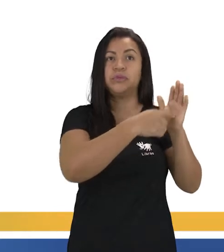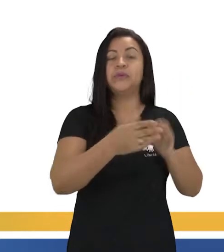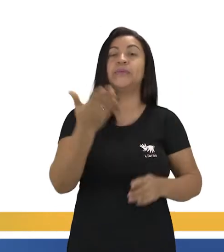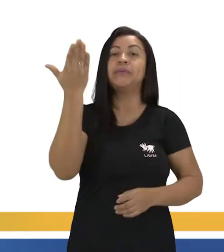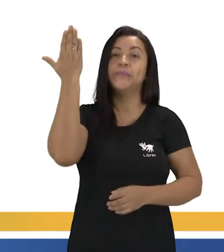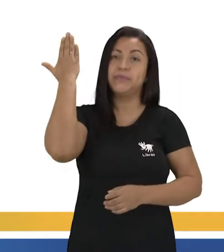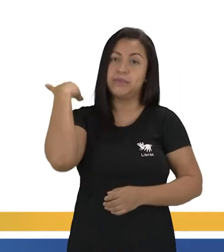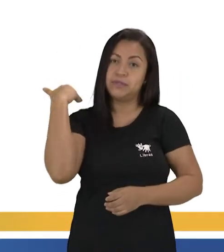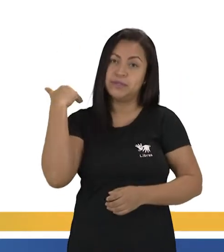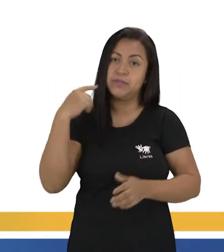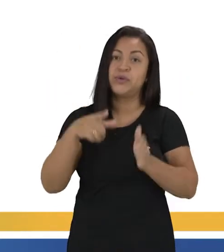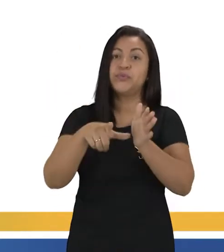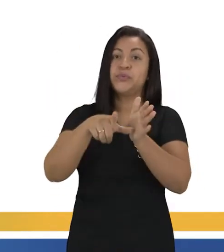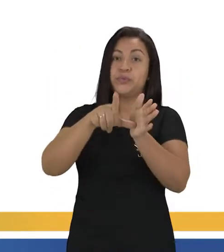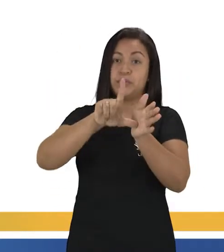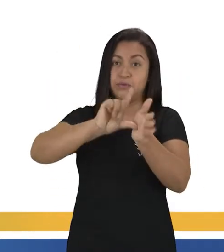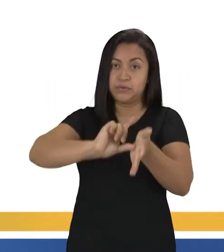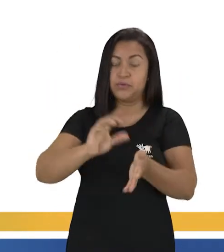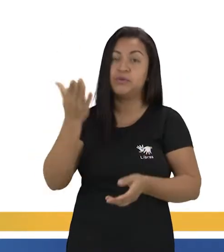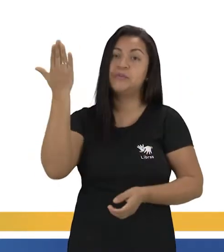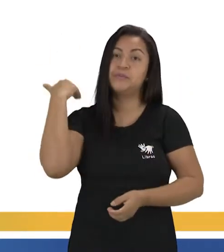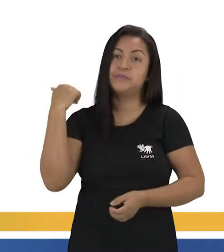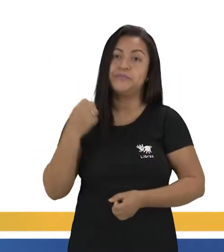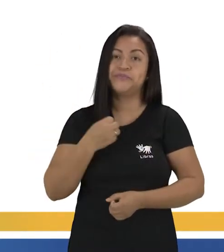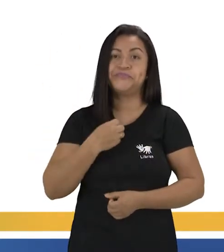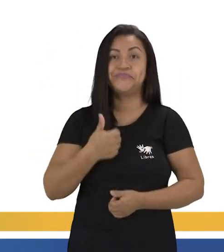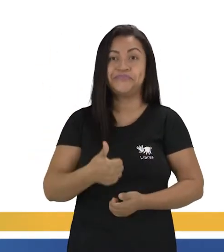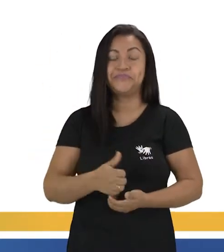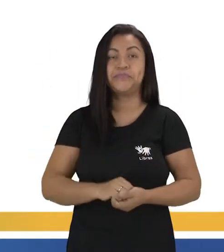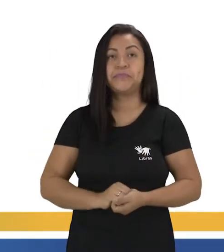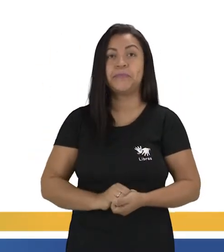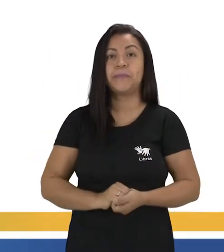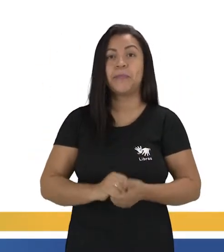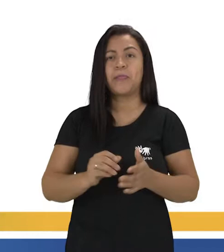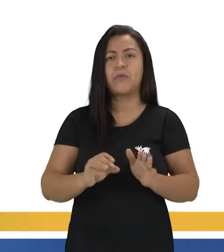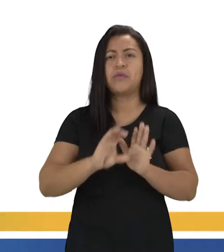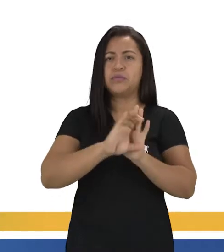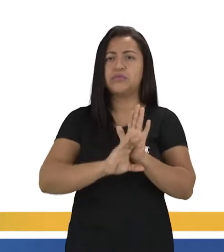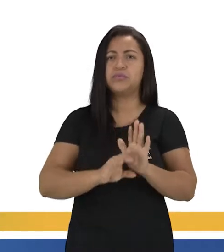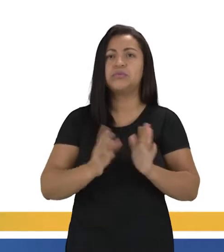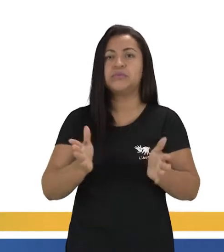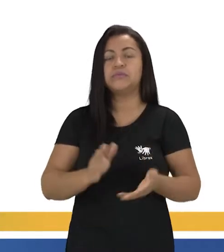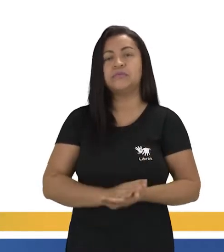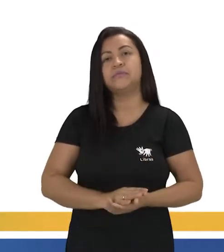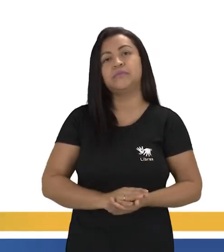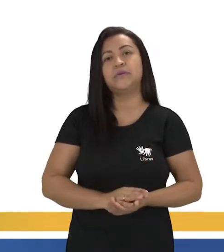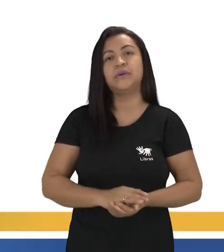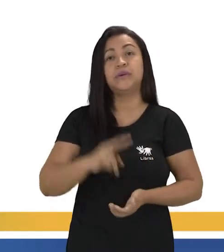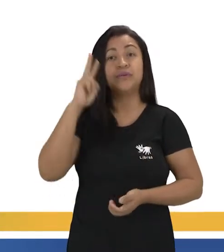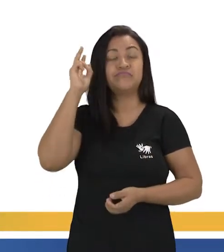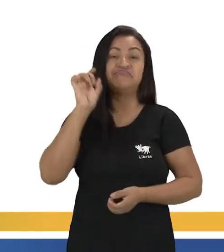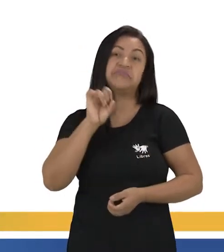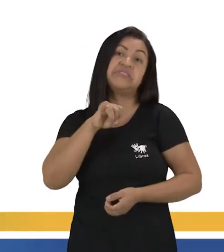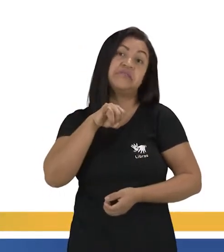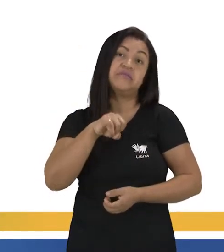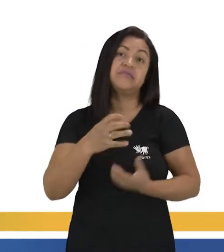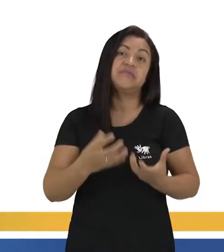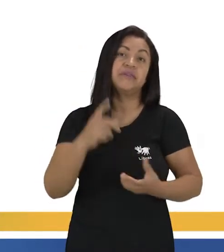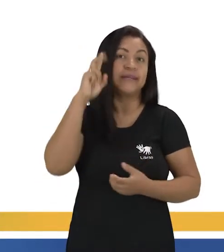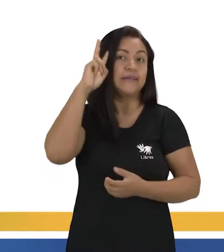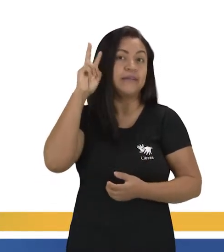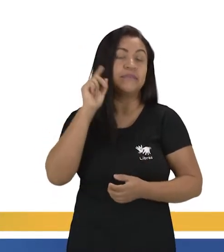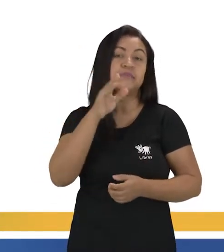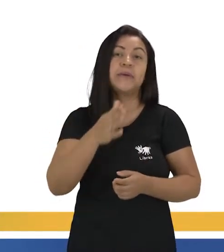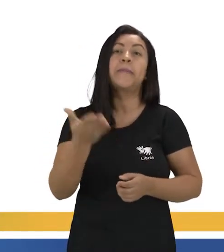passado antes de uma ação no passado. Tudo bem? Então essa é a definição. Se vocês quiserem lembrar de uma definição, podem pensar como